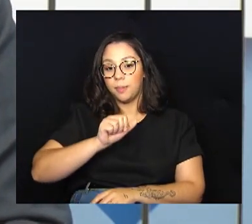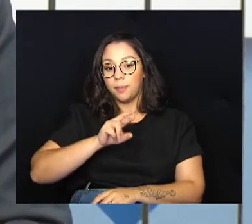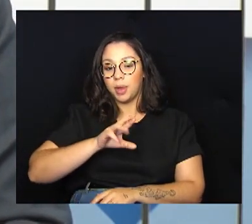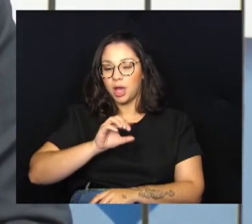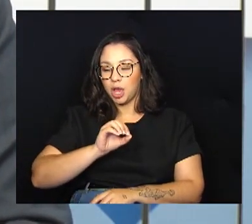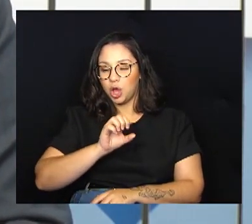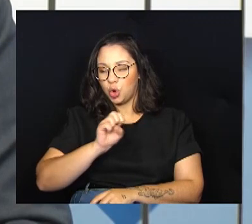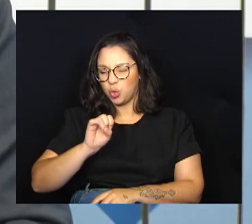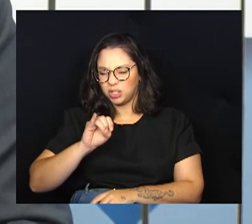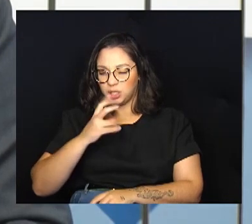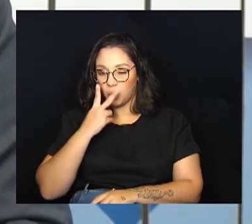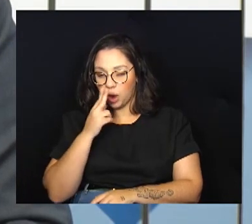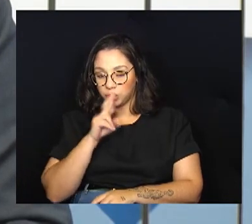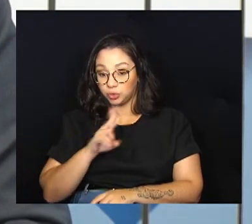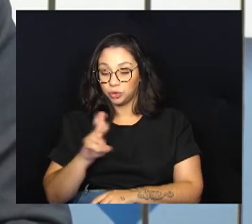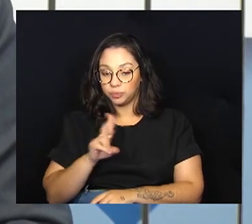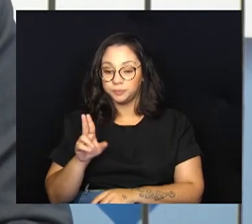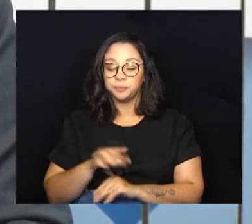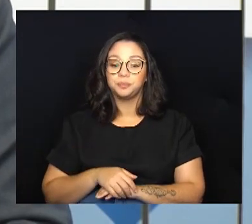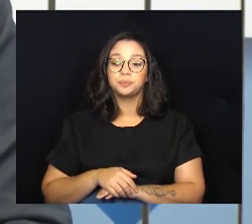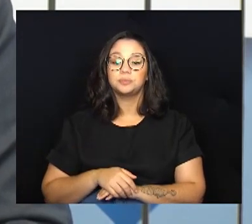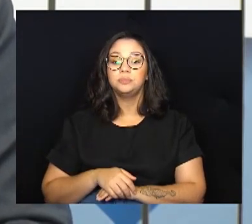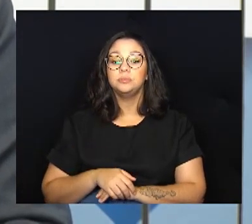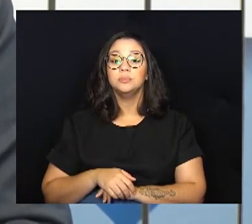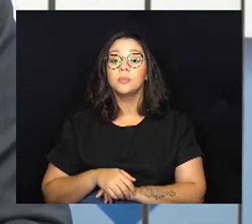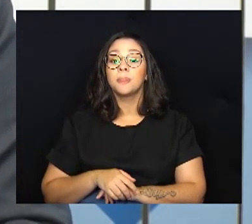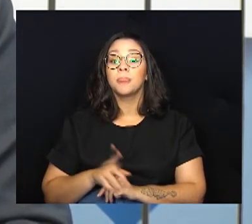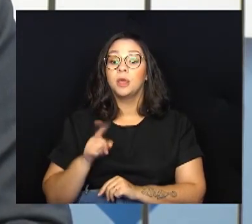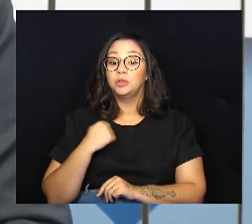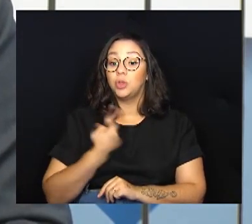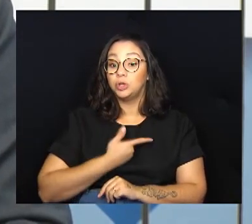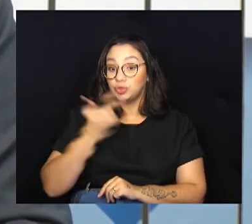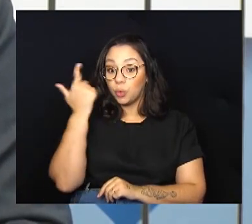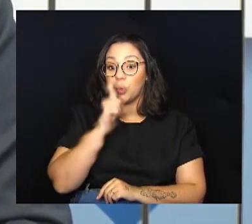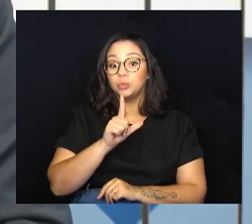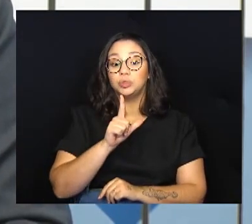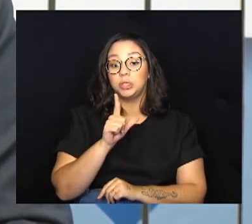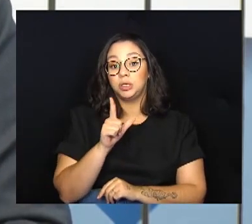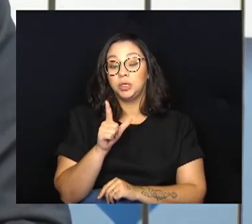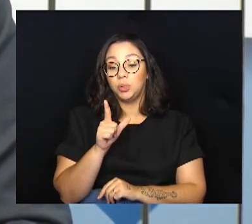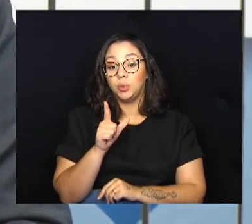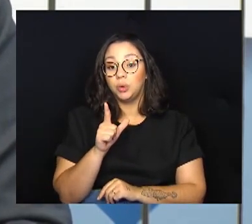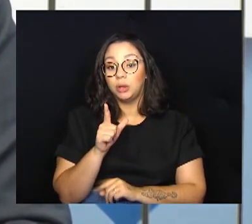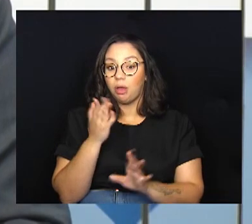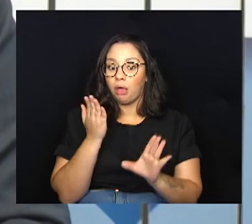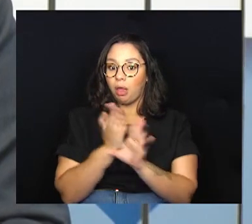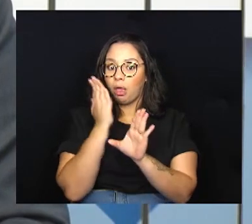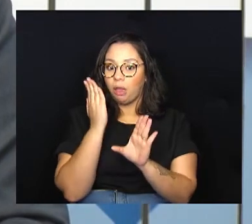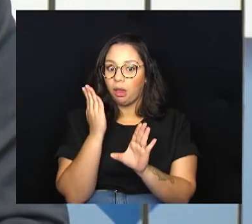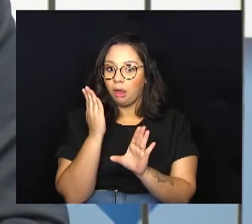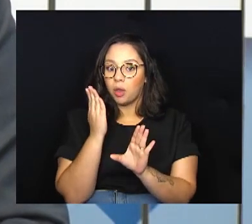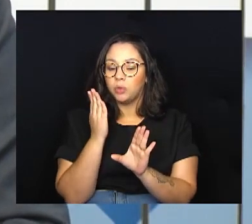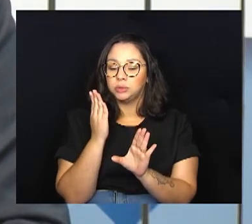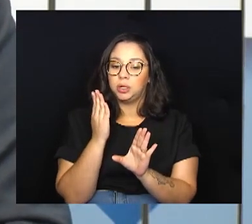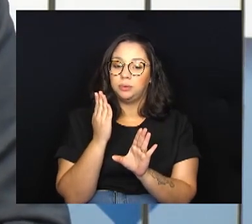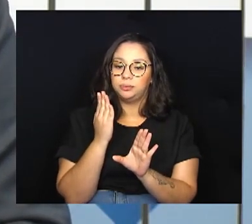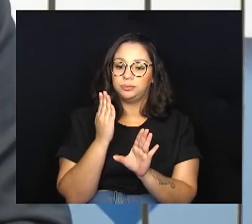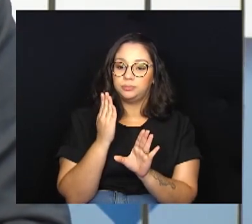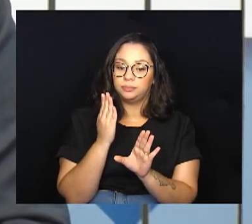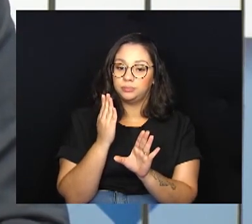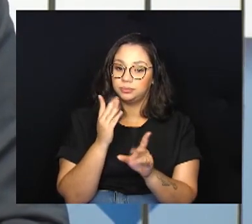de que ela já comece a escrever esse plano, a colocar no papel? Existe uma perspectiva?